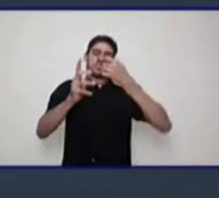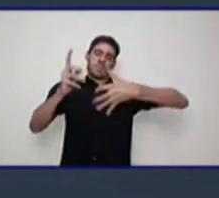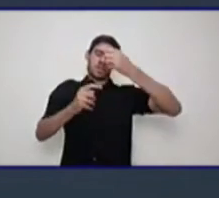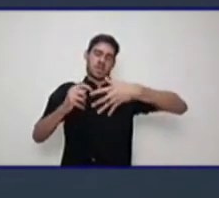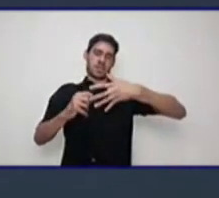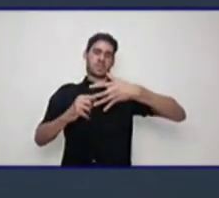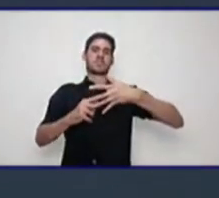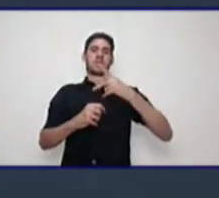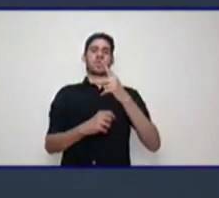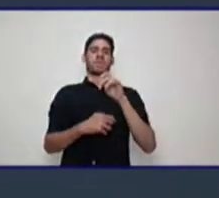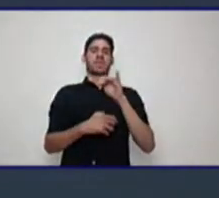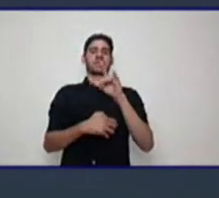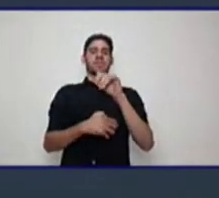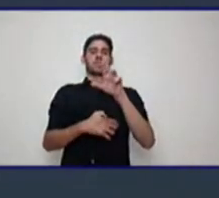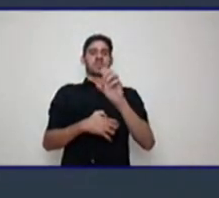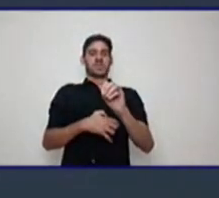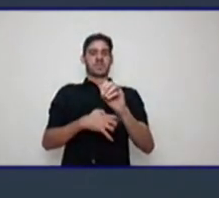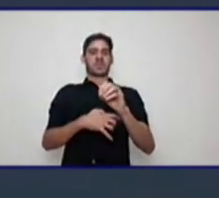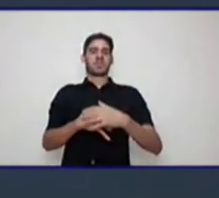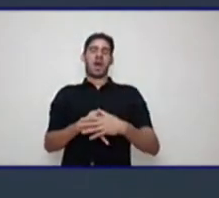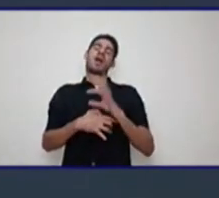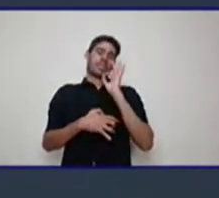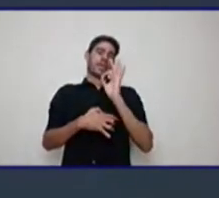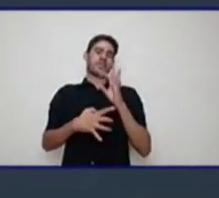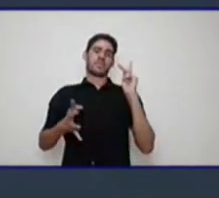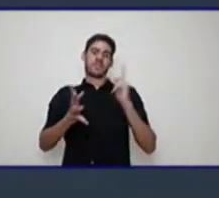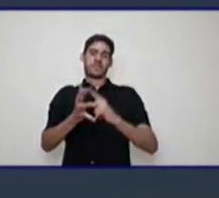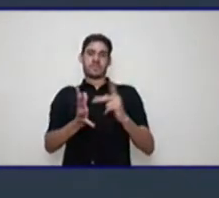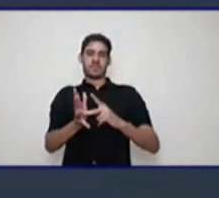prescrição. Ah, Vossa Excelência tem razão.